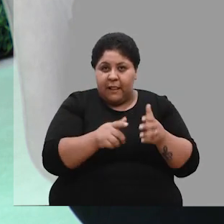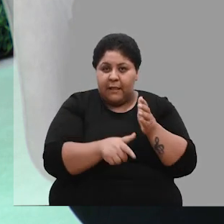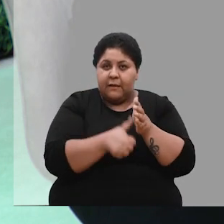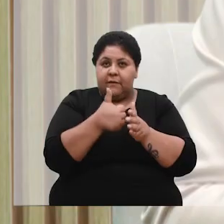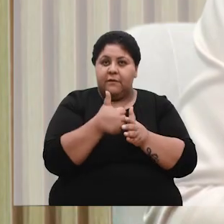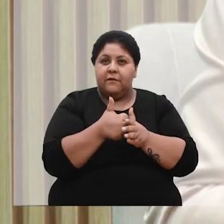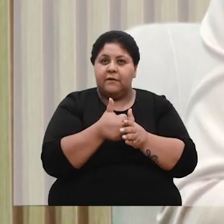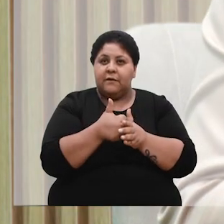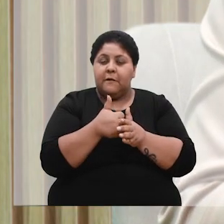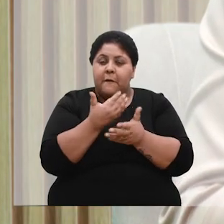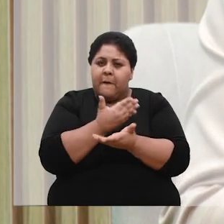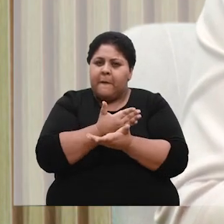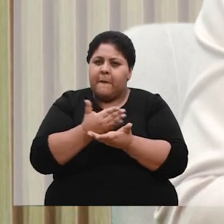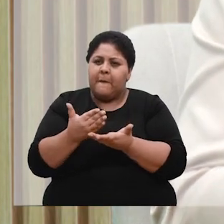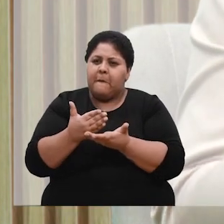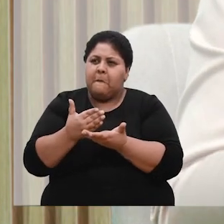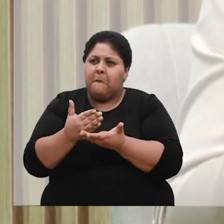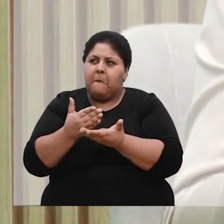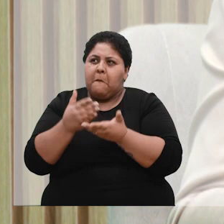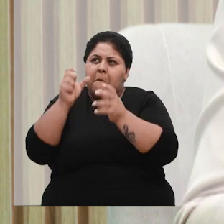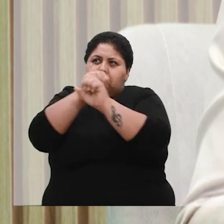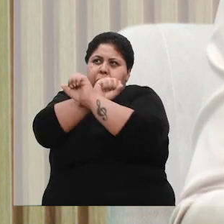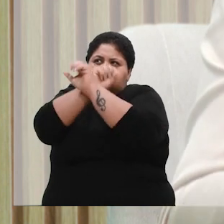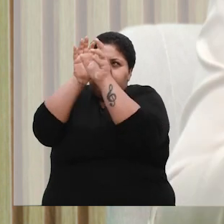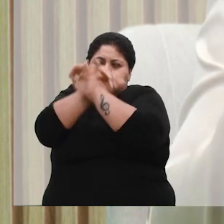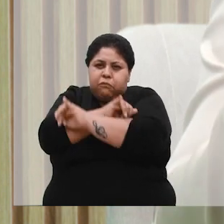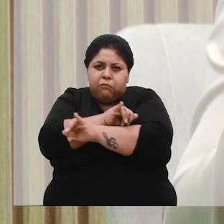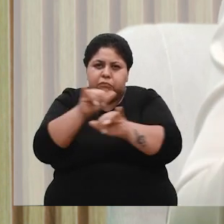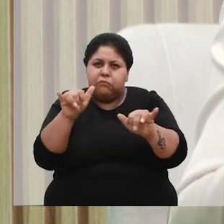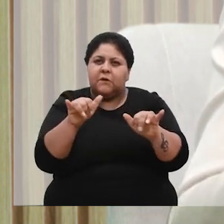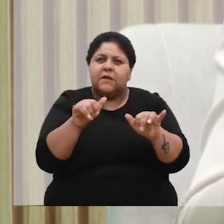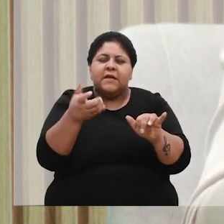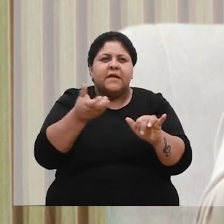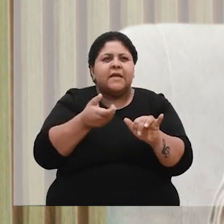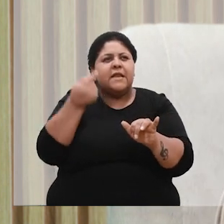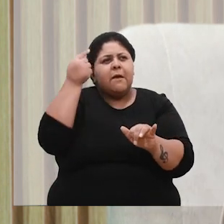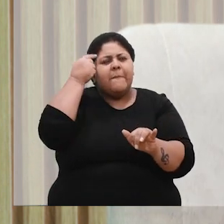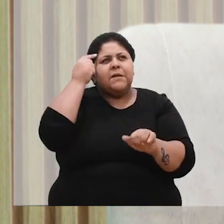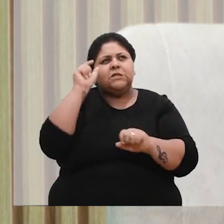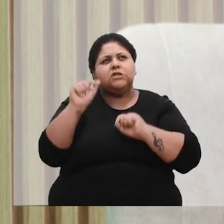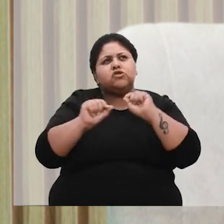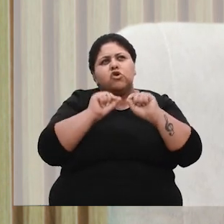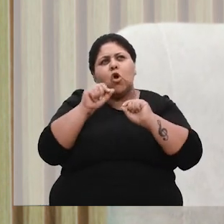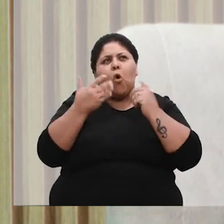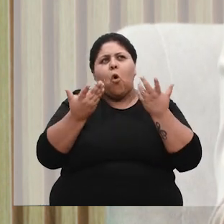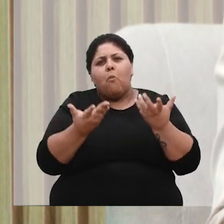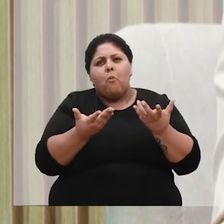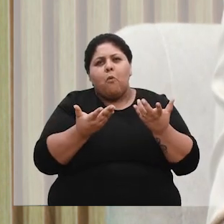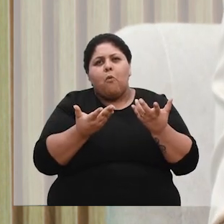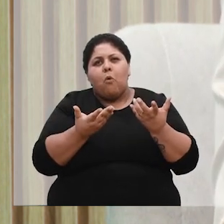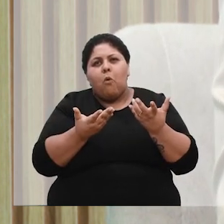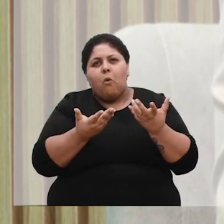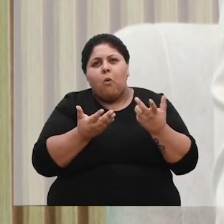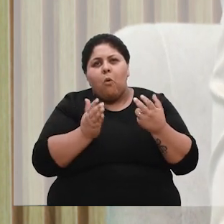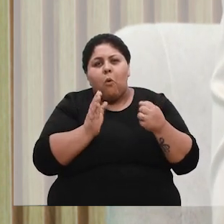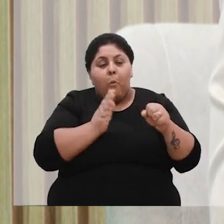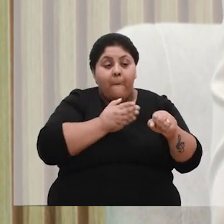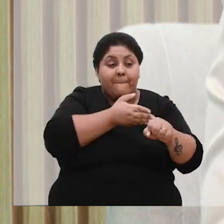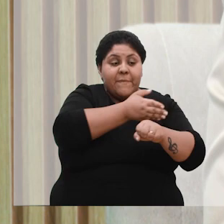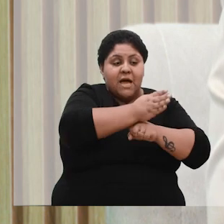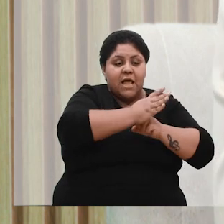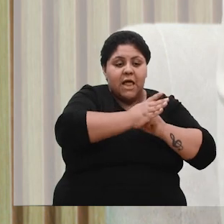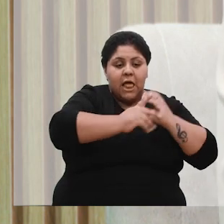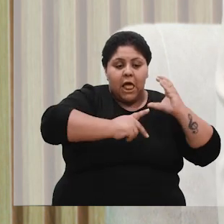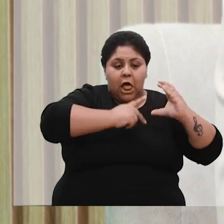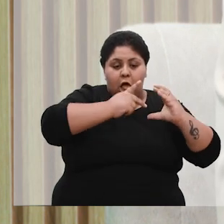a Morgana e a Cris vieram aqui inicialmente para trazer algumas informações, para questionar, a gente queria pensar em como envolver,